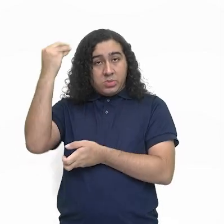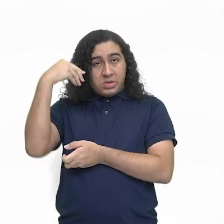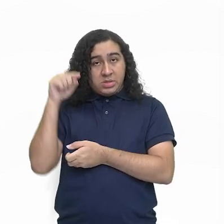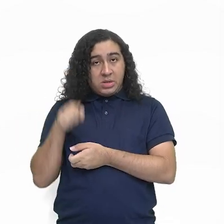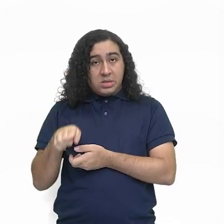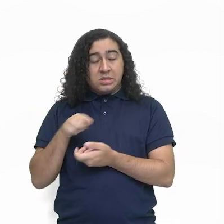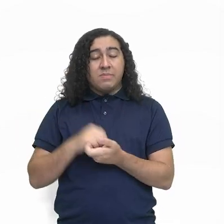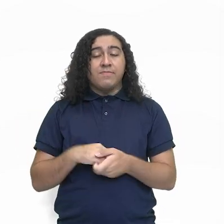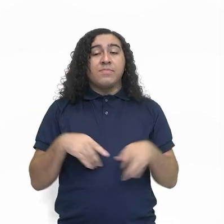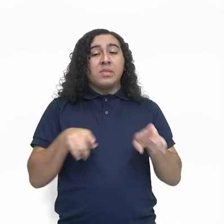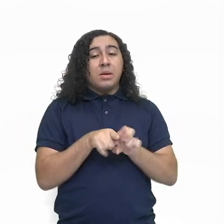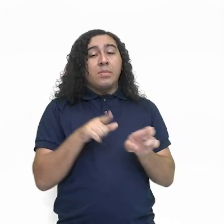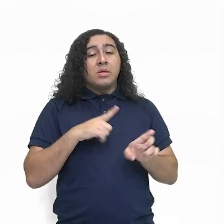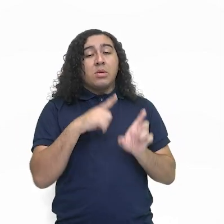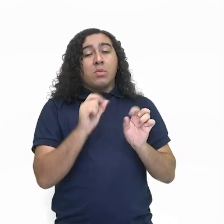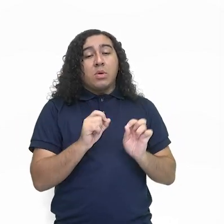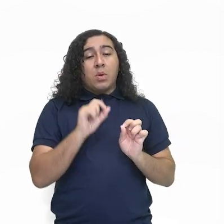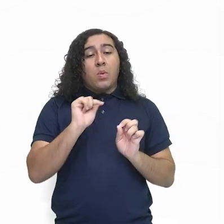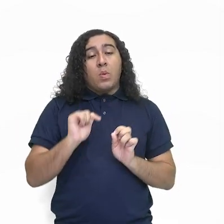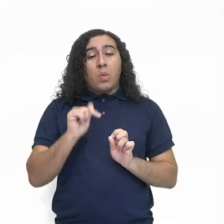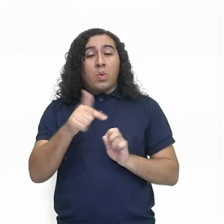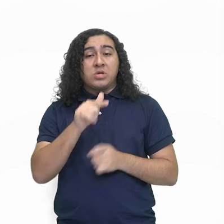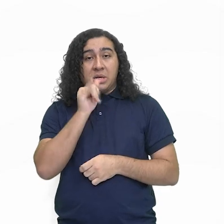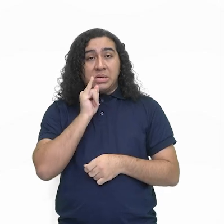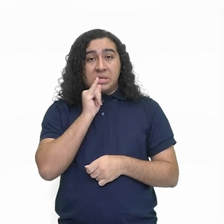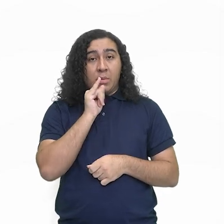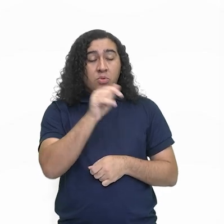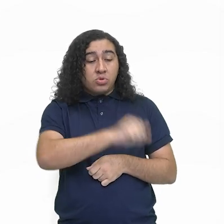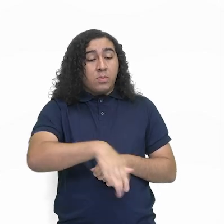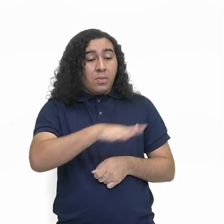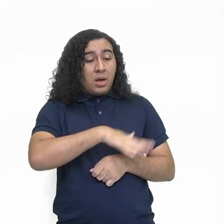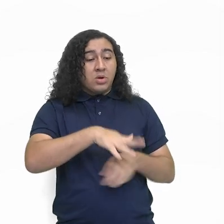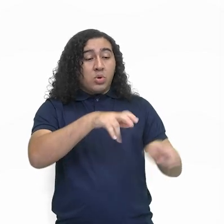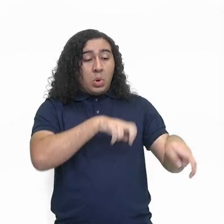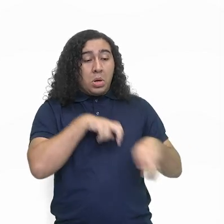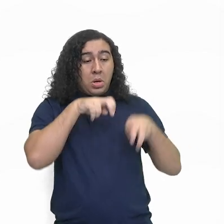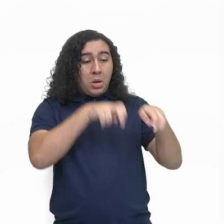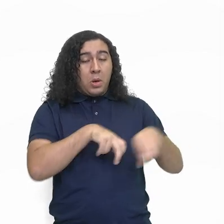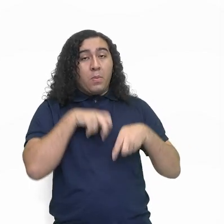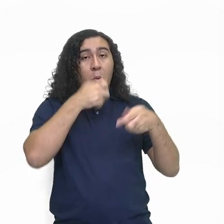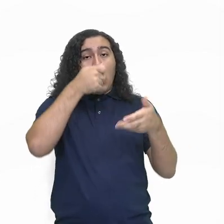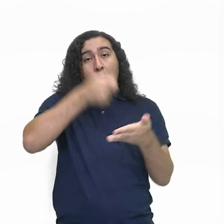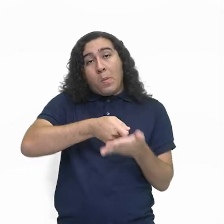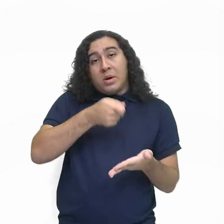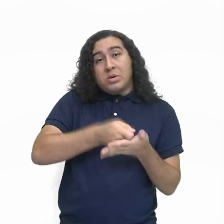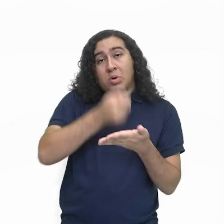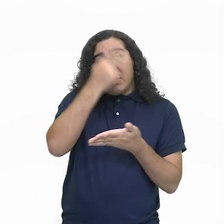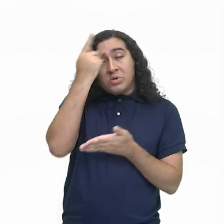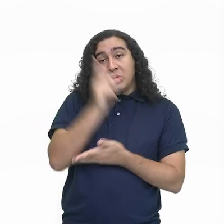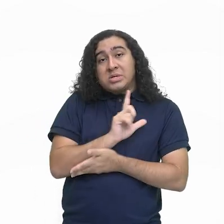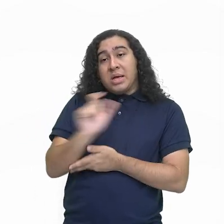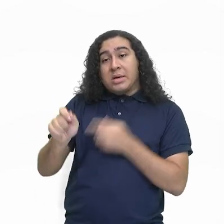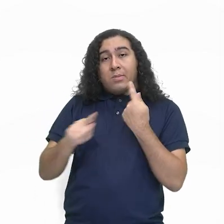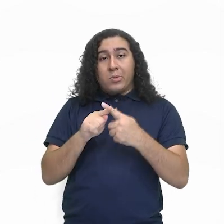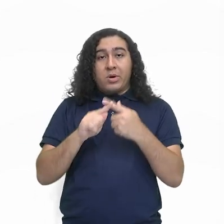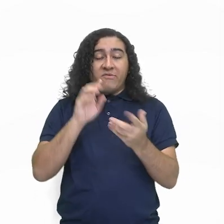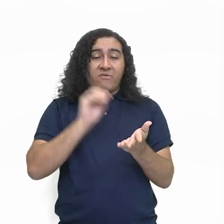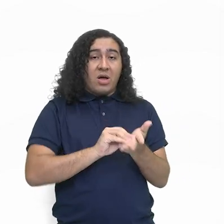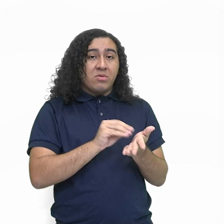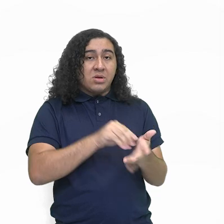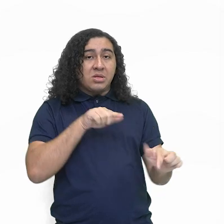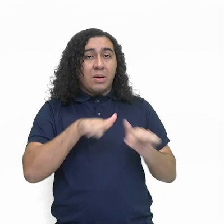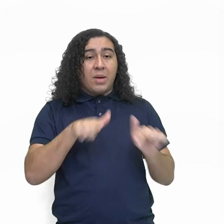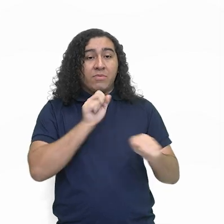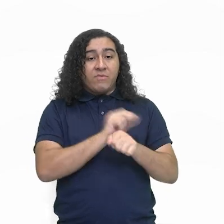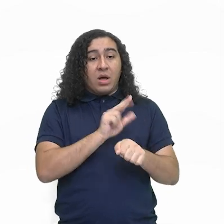mesmo tempo, existem fatores de repulsão no campo, quando você tem que sair, né? Às vezes não tem trabalho, ou está tendo algum